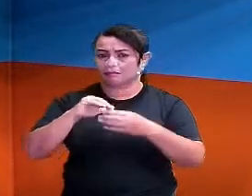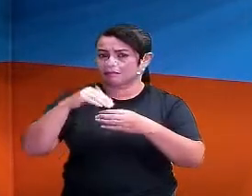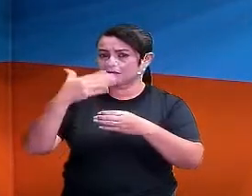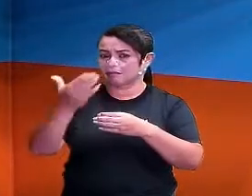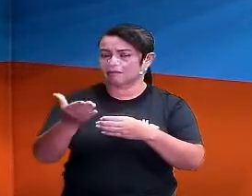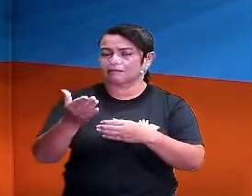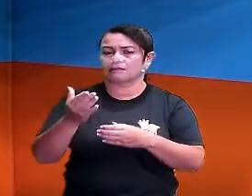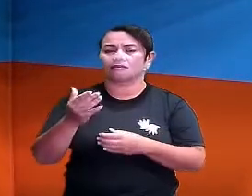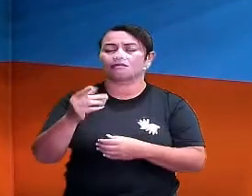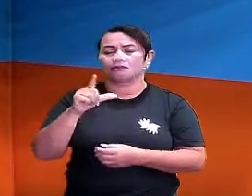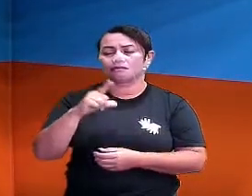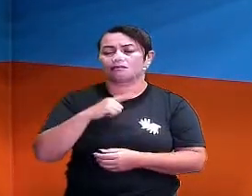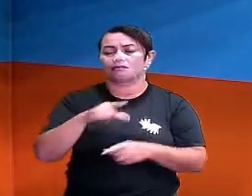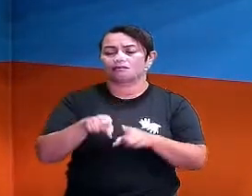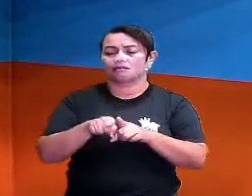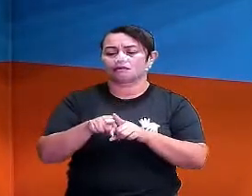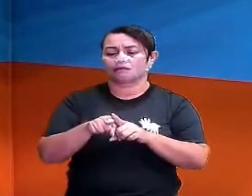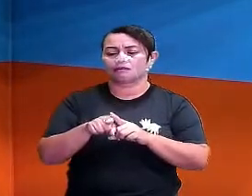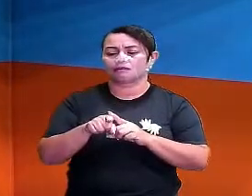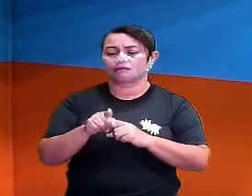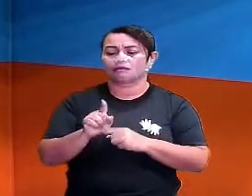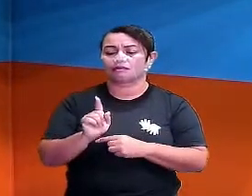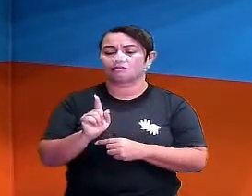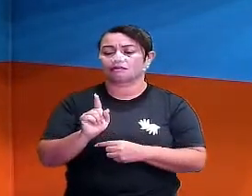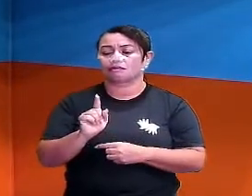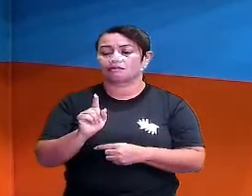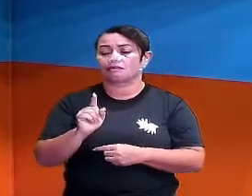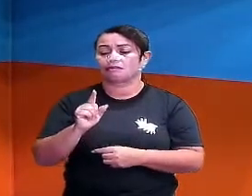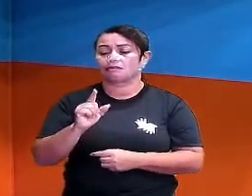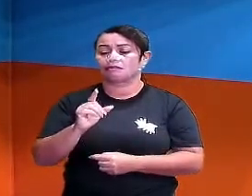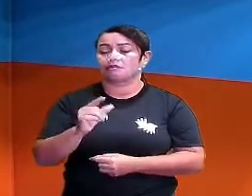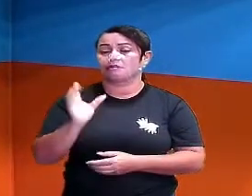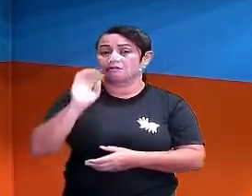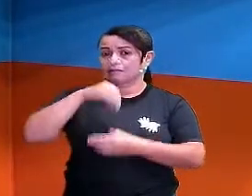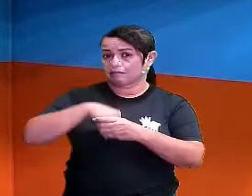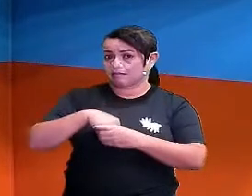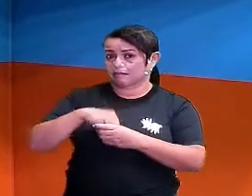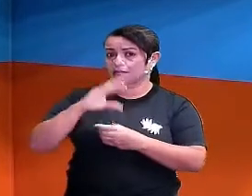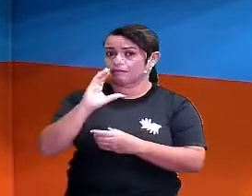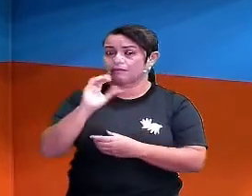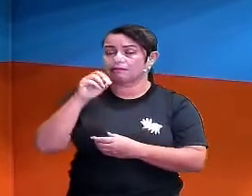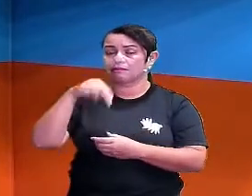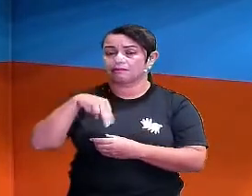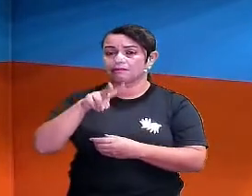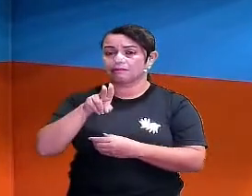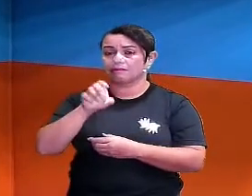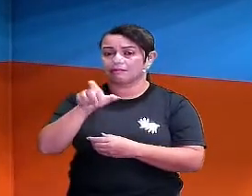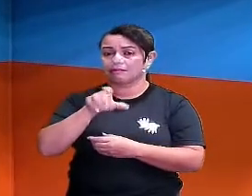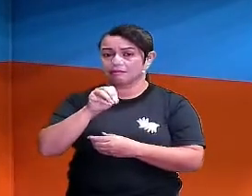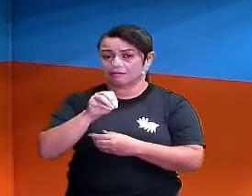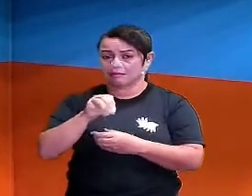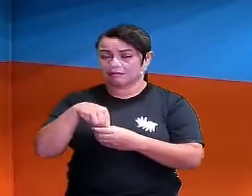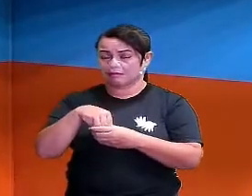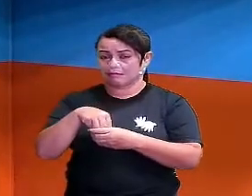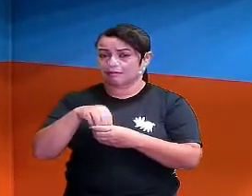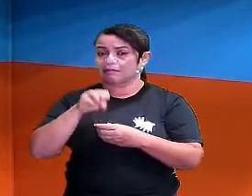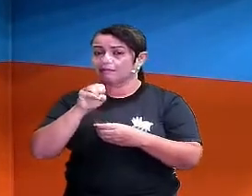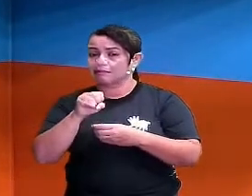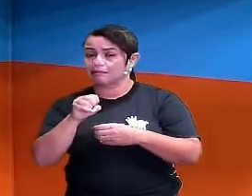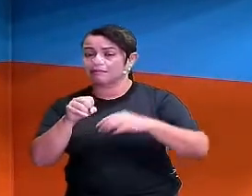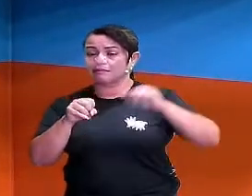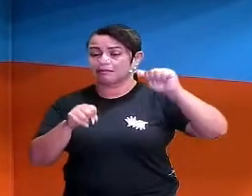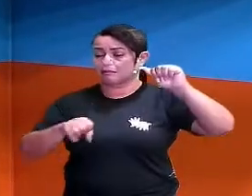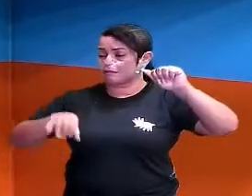Um polígono convexo. Se ele tiver uma partezinha, né, dois pontos dentro do